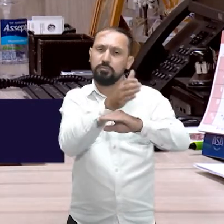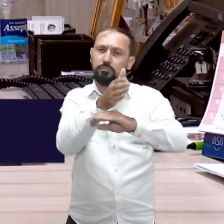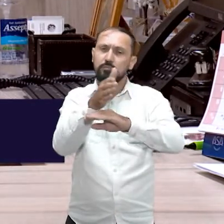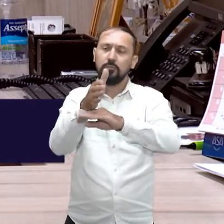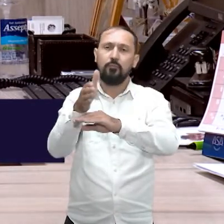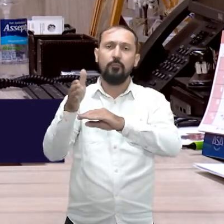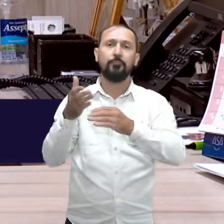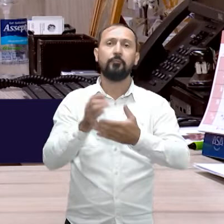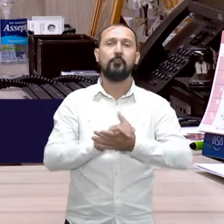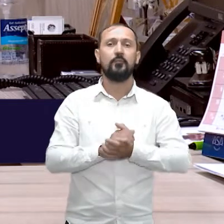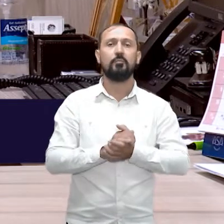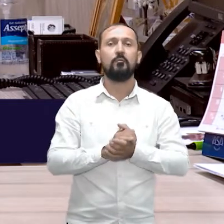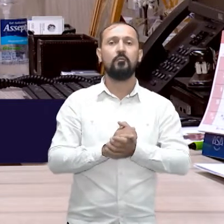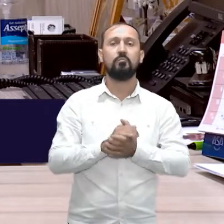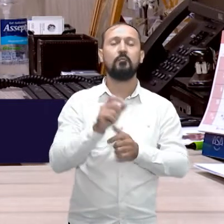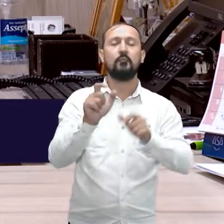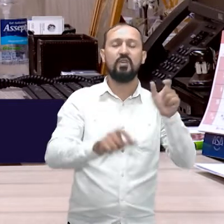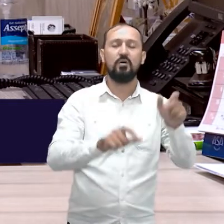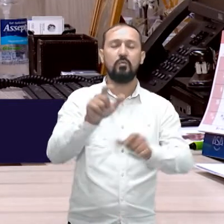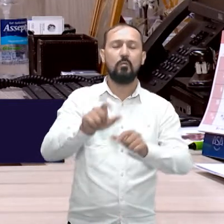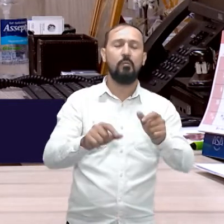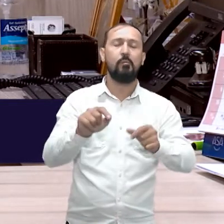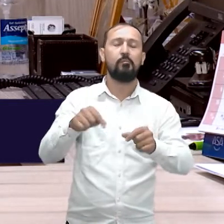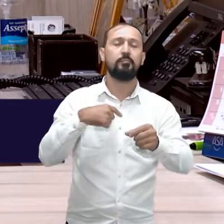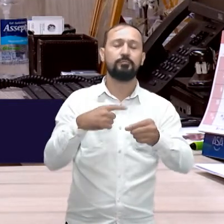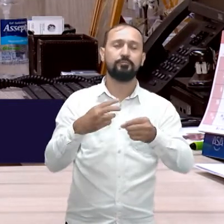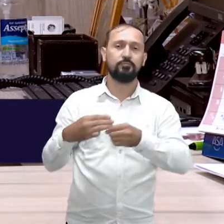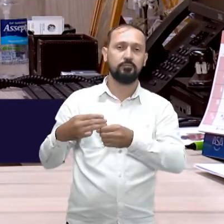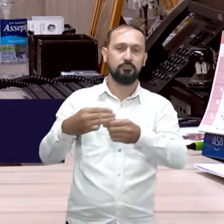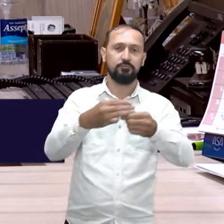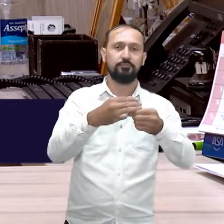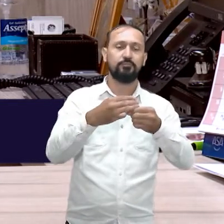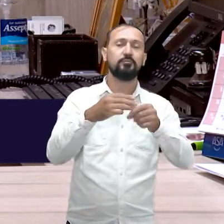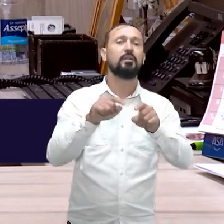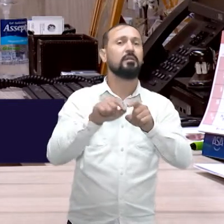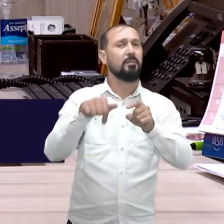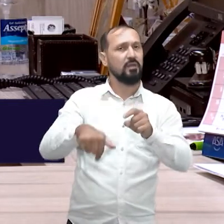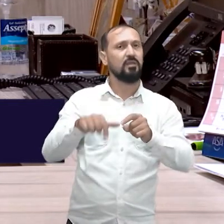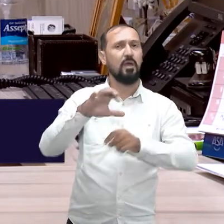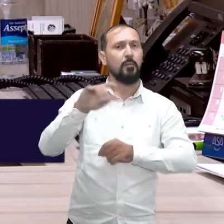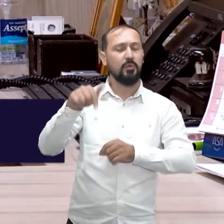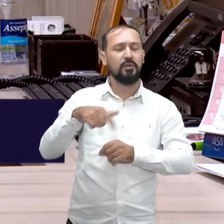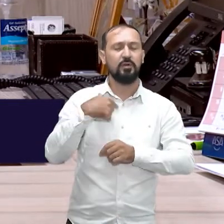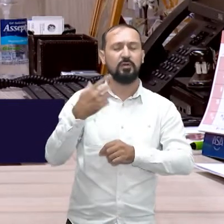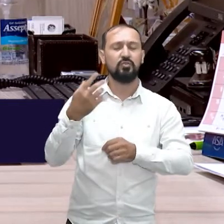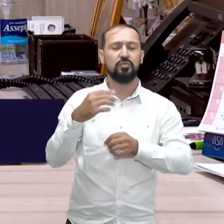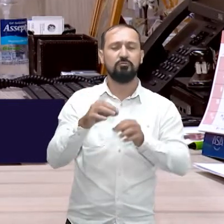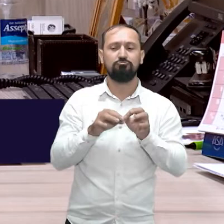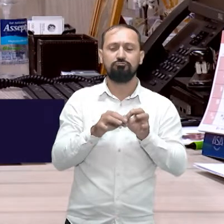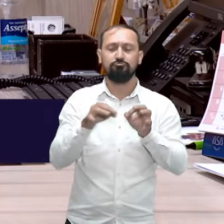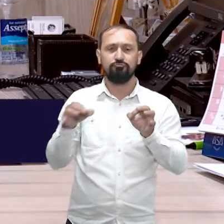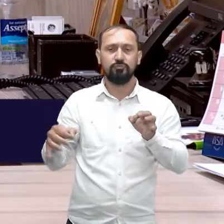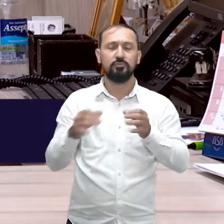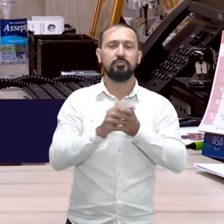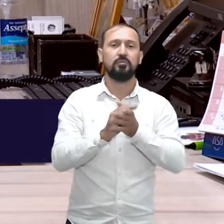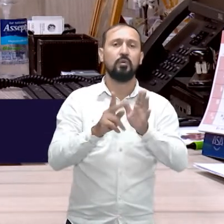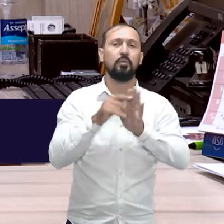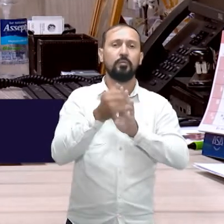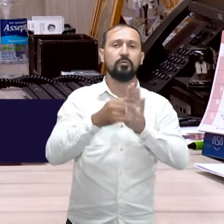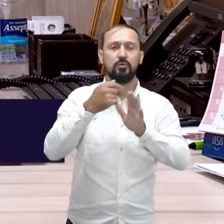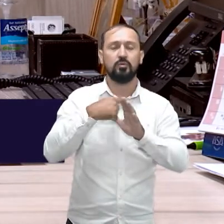fosse alavancado e chegasse no maior número de pessoas possível no interior e também na periferia da